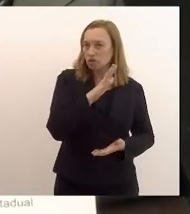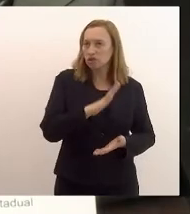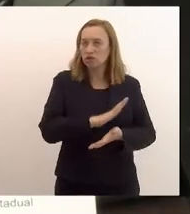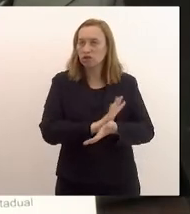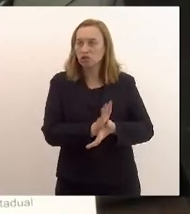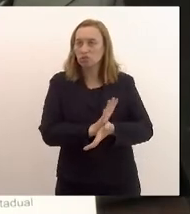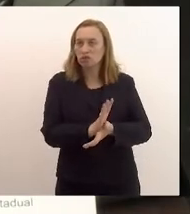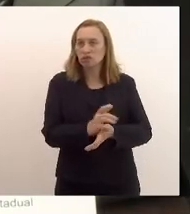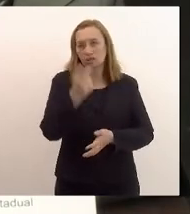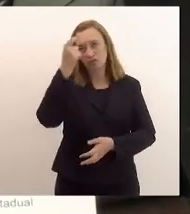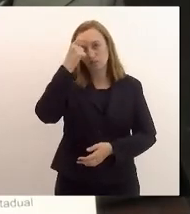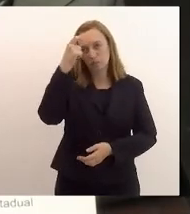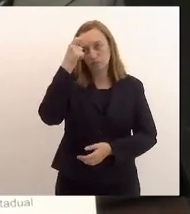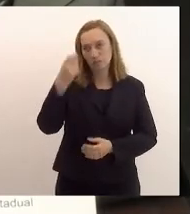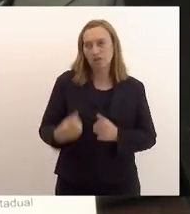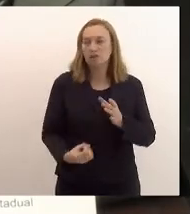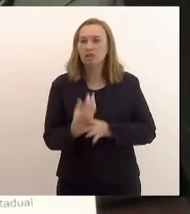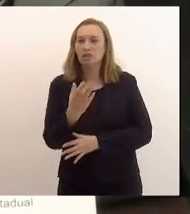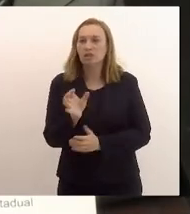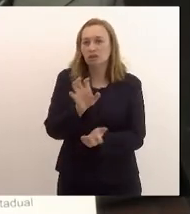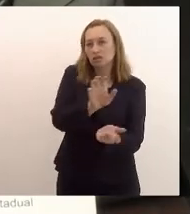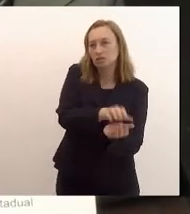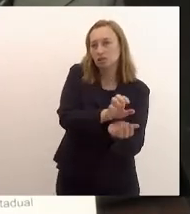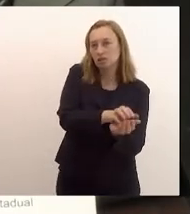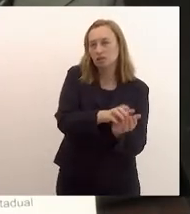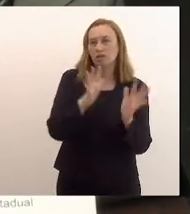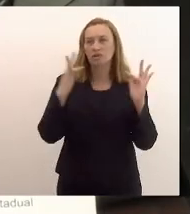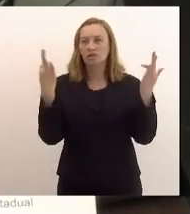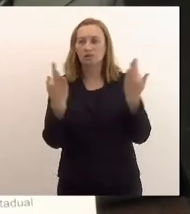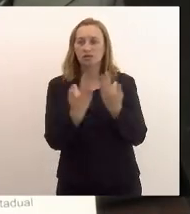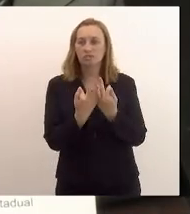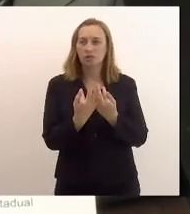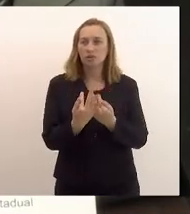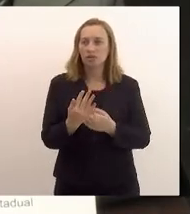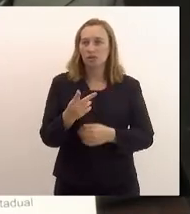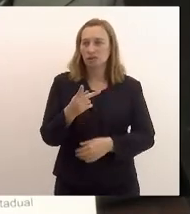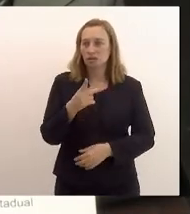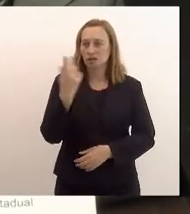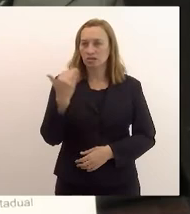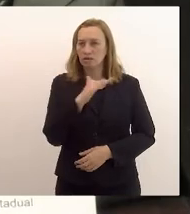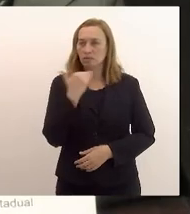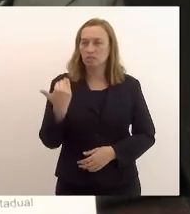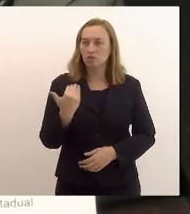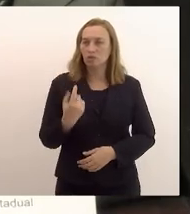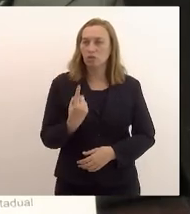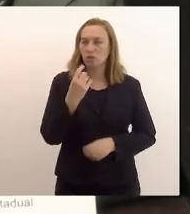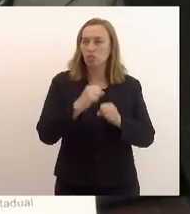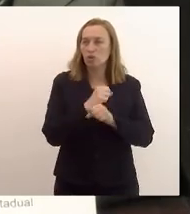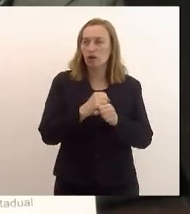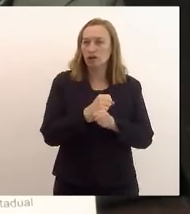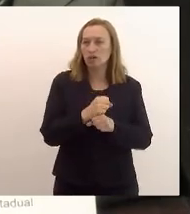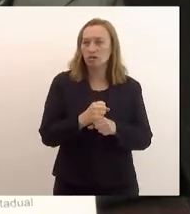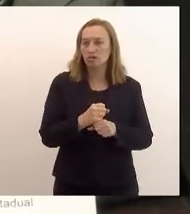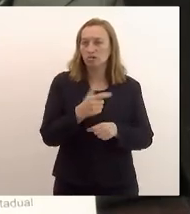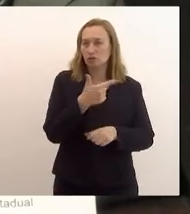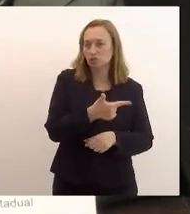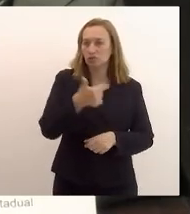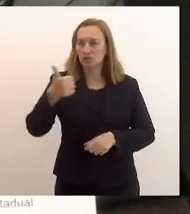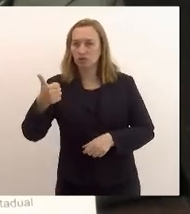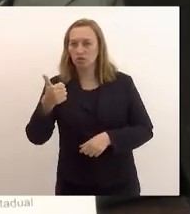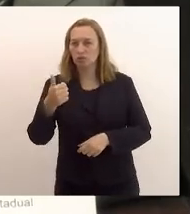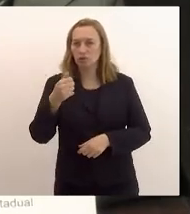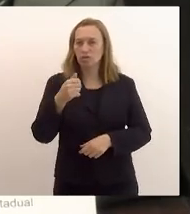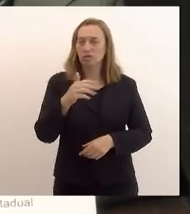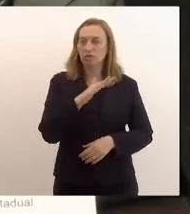destruição do meu é construído um cafezinho pelas famílias enlutadas após um ano da chacina de 2021 portanto